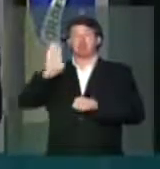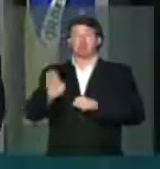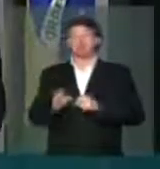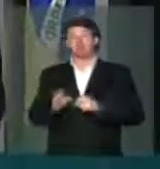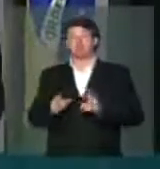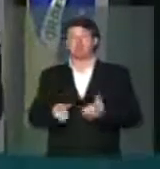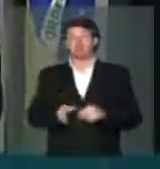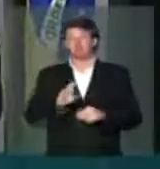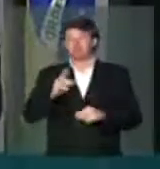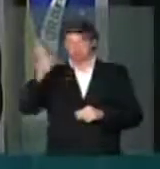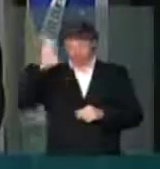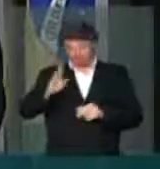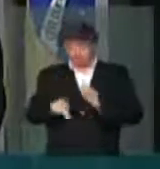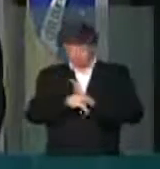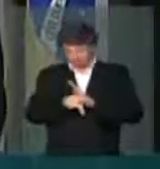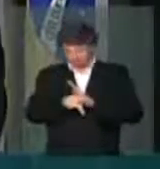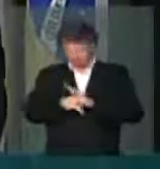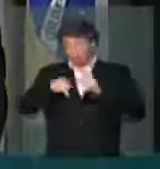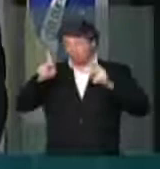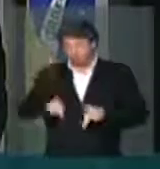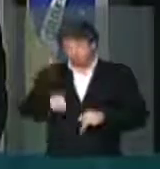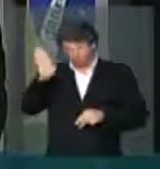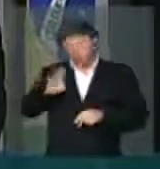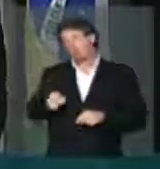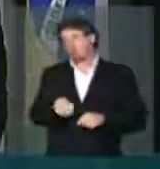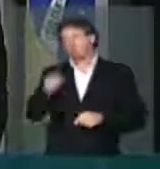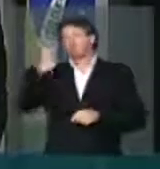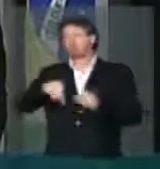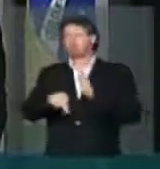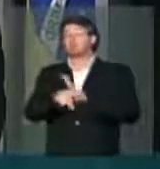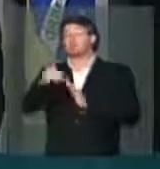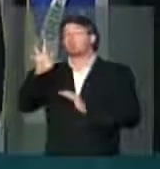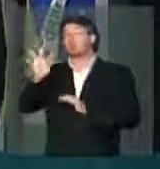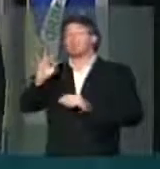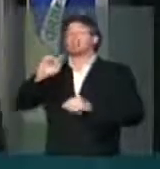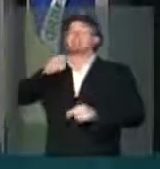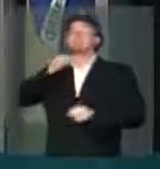o Brasil. Não o Brasil dos brasileiros, mas o Brasil do PT que afundou esse Brasil.